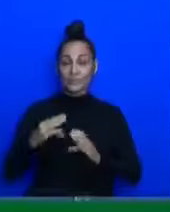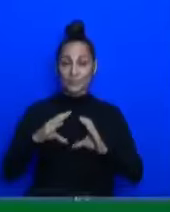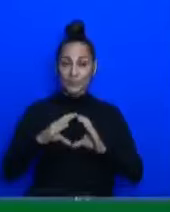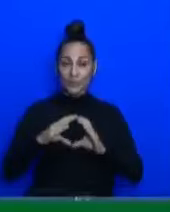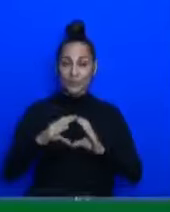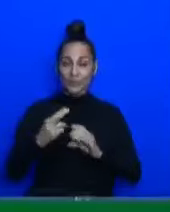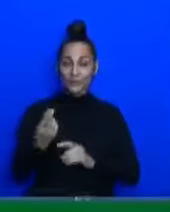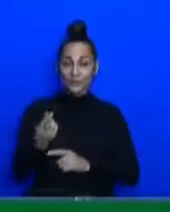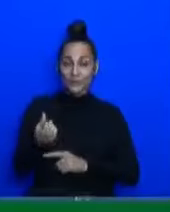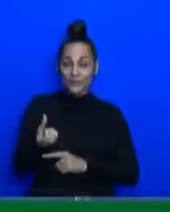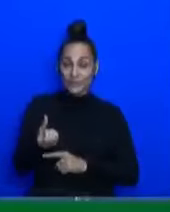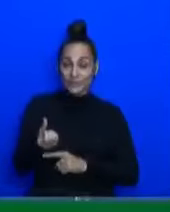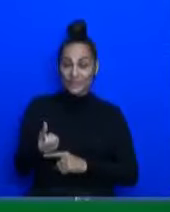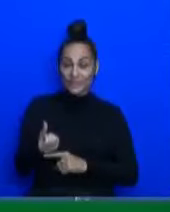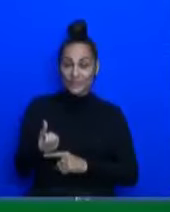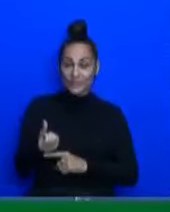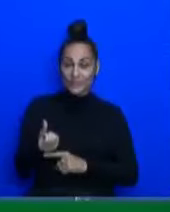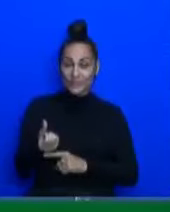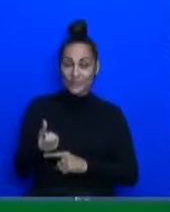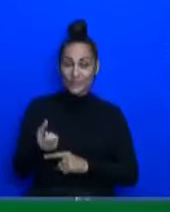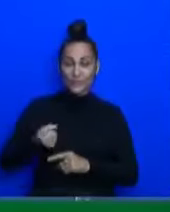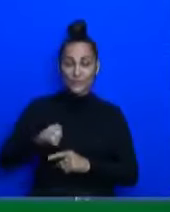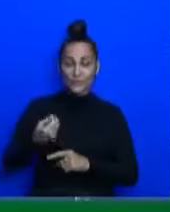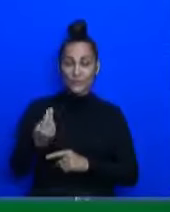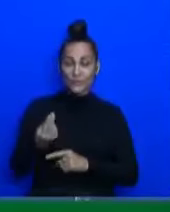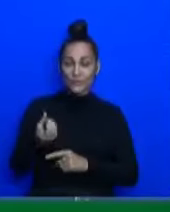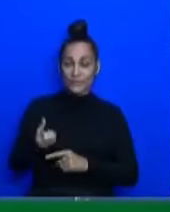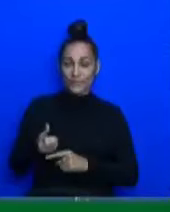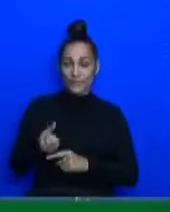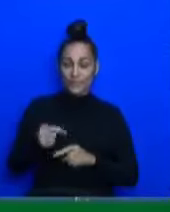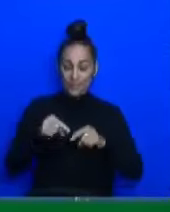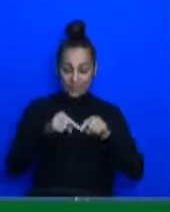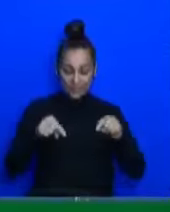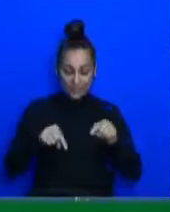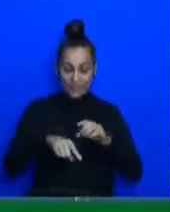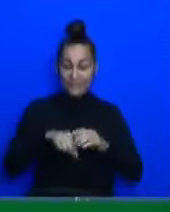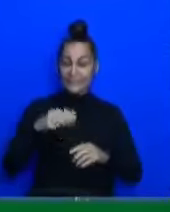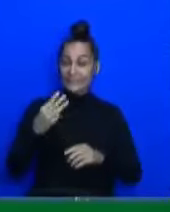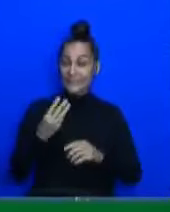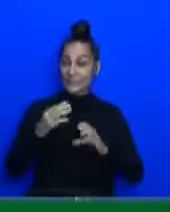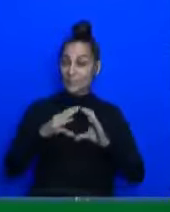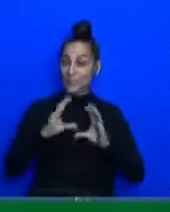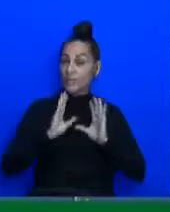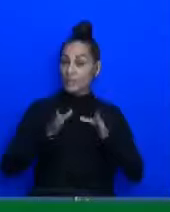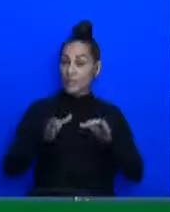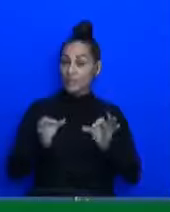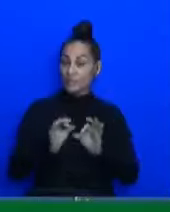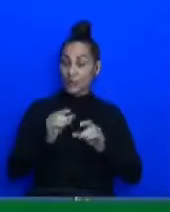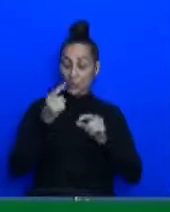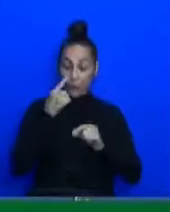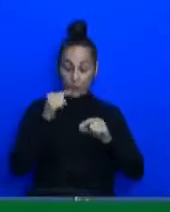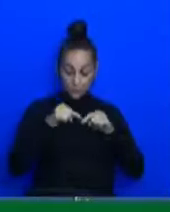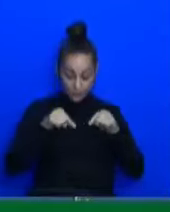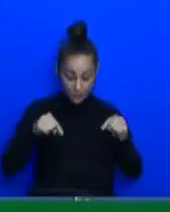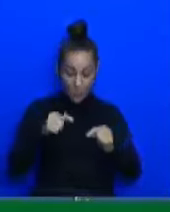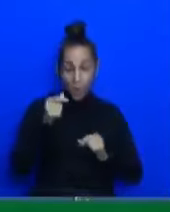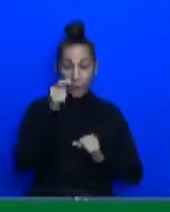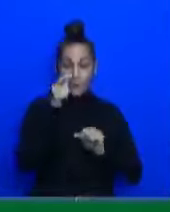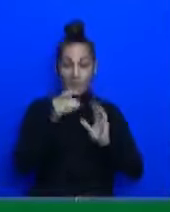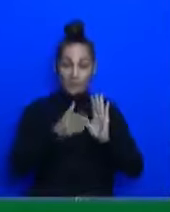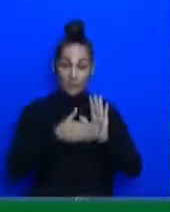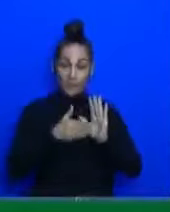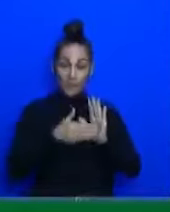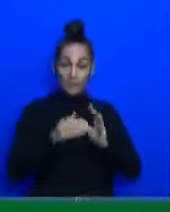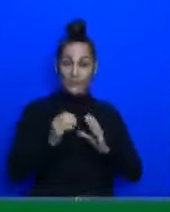dezena, número 26. 26, três dezenas já foram sorteadas. Apostas em mãos para você conferir.